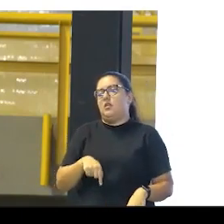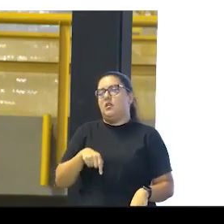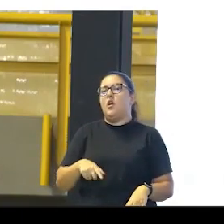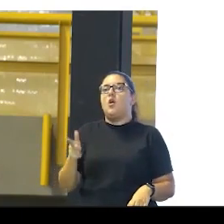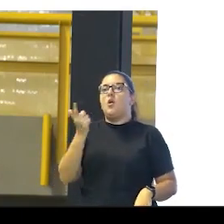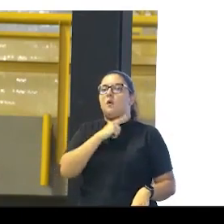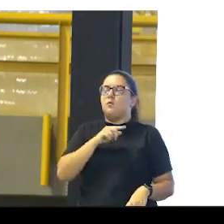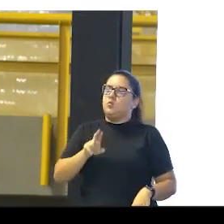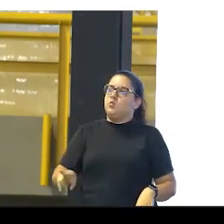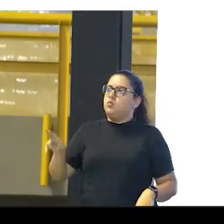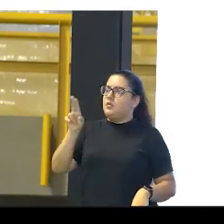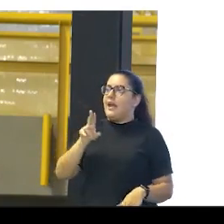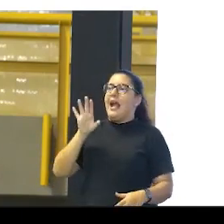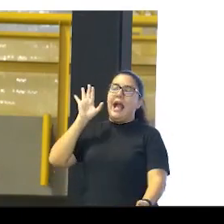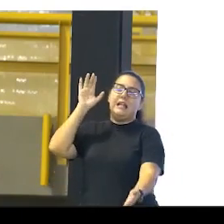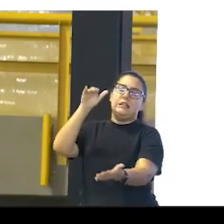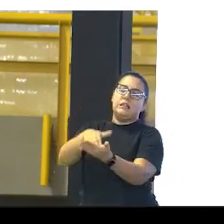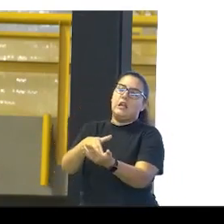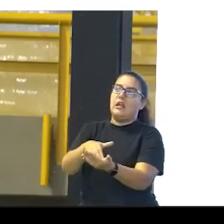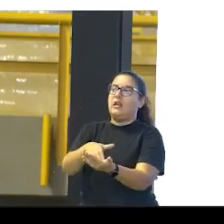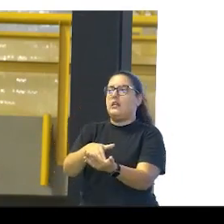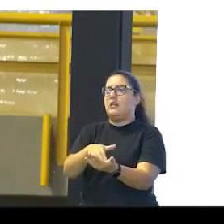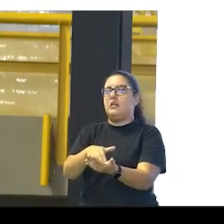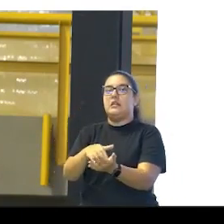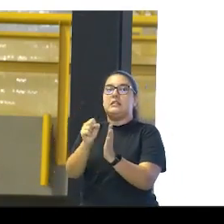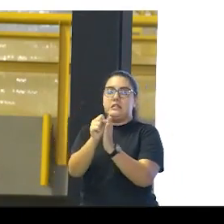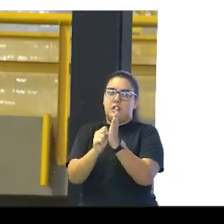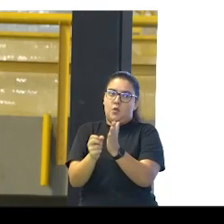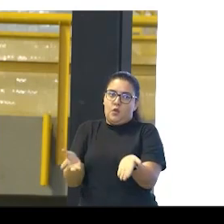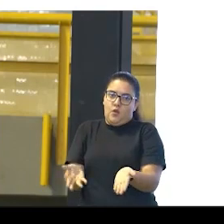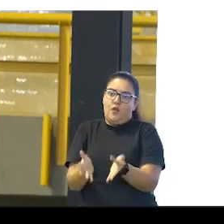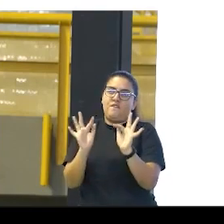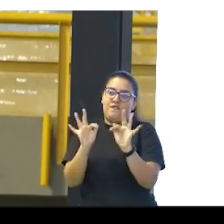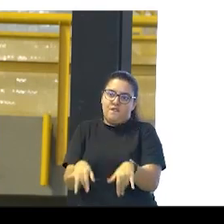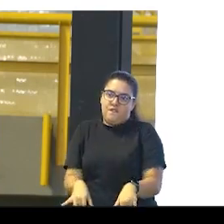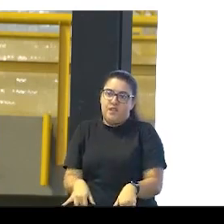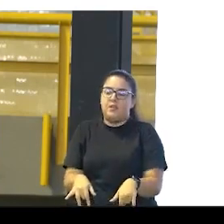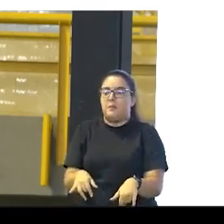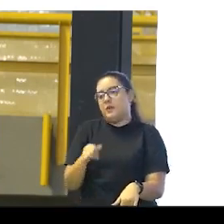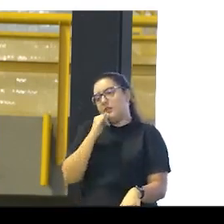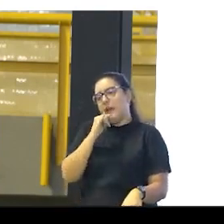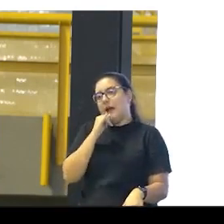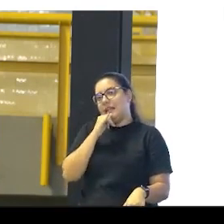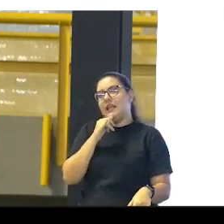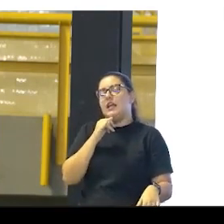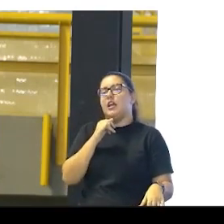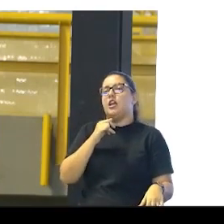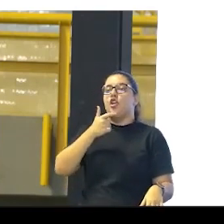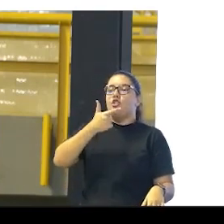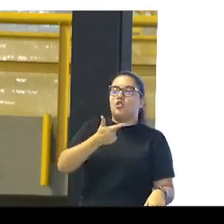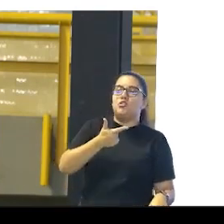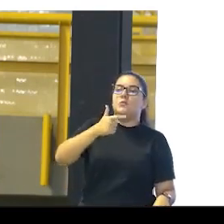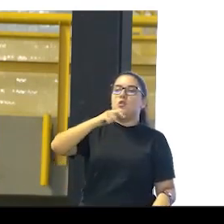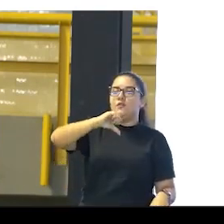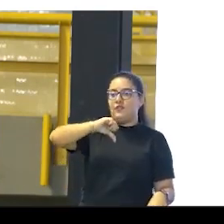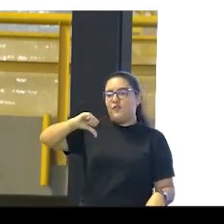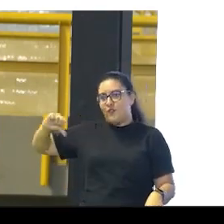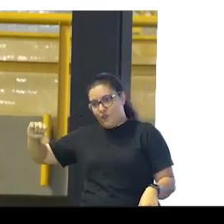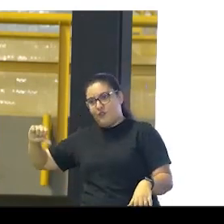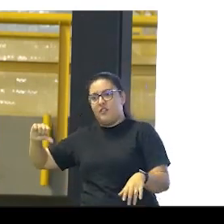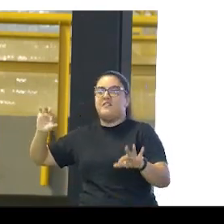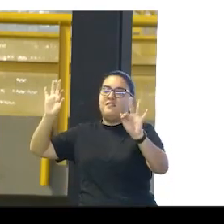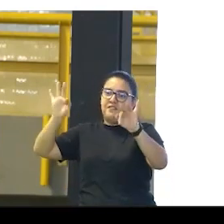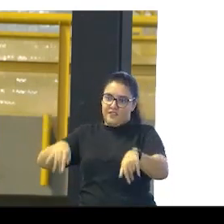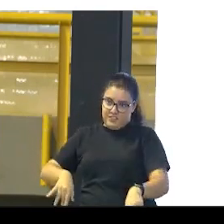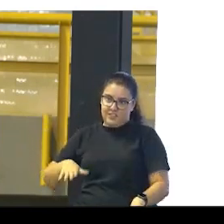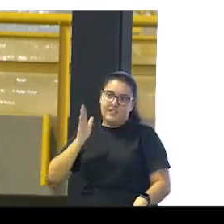bancar consumo até o final desse século. Então, lembra sempre disso. O não uso